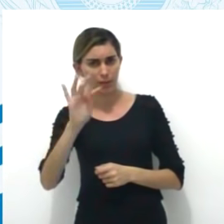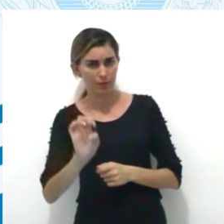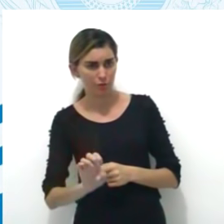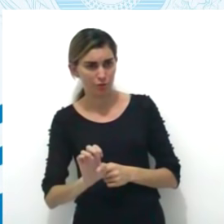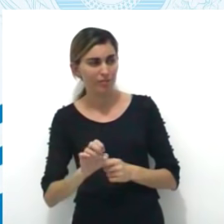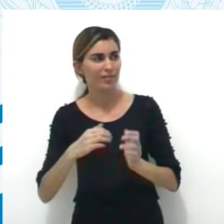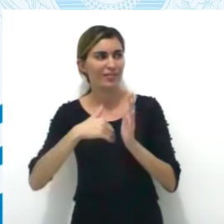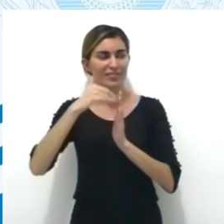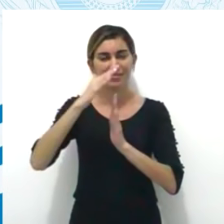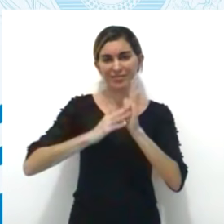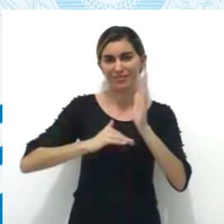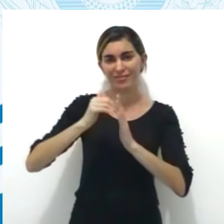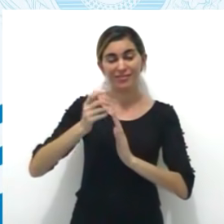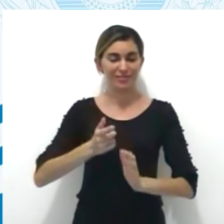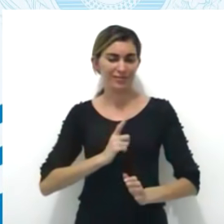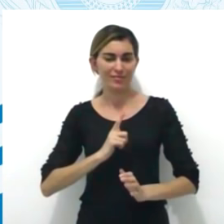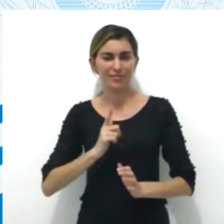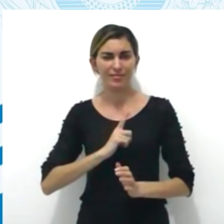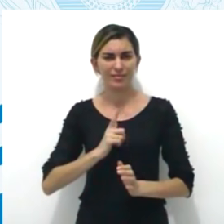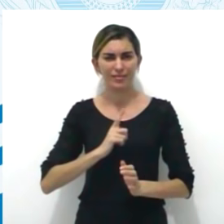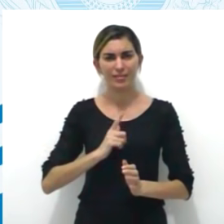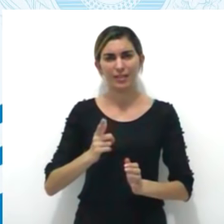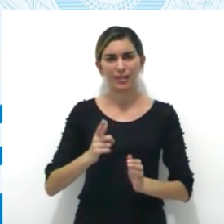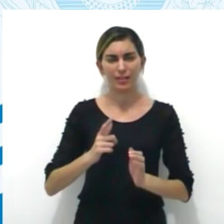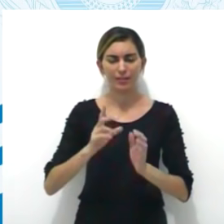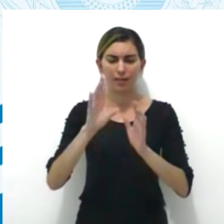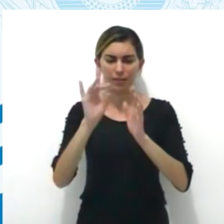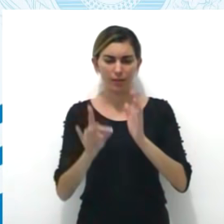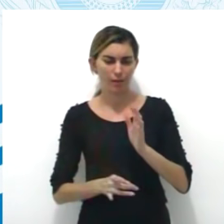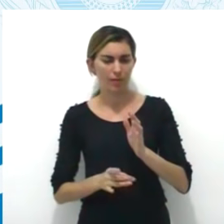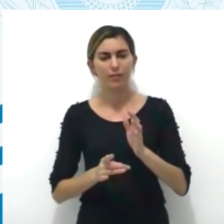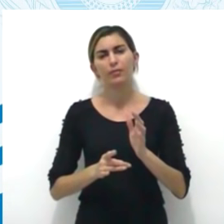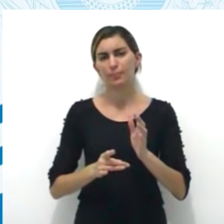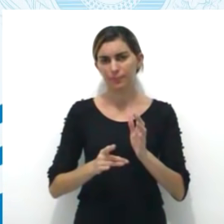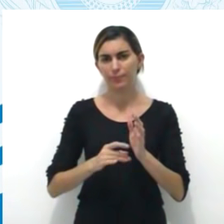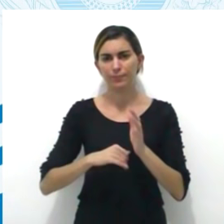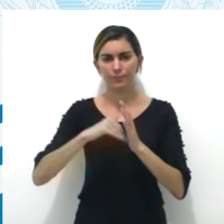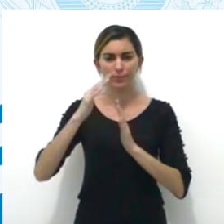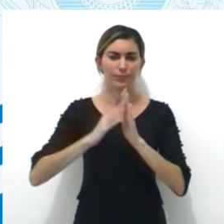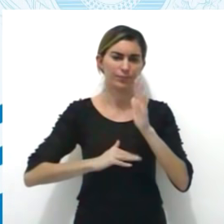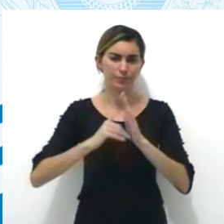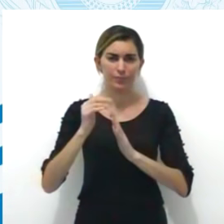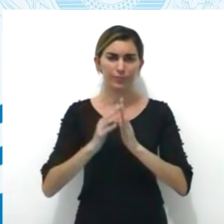nas paredes. Então, vocês vão ter entalhe nas paredes,